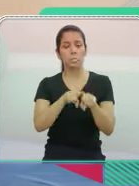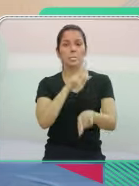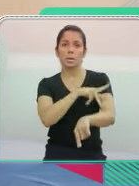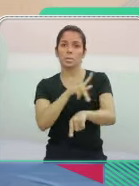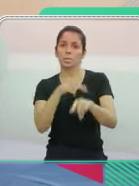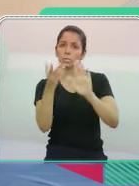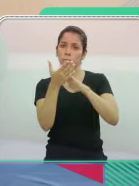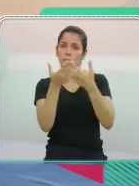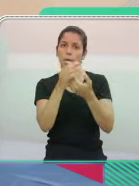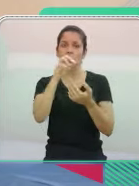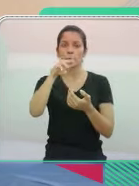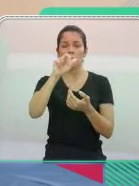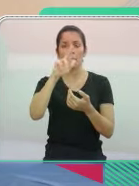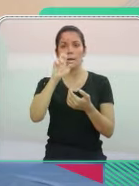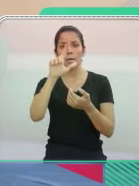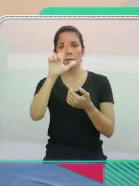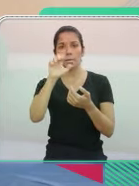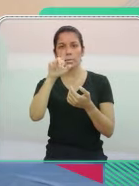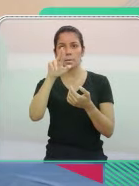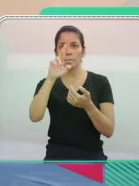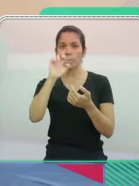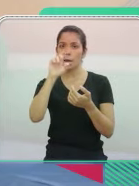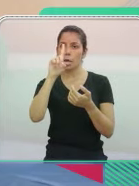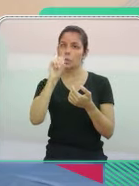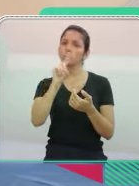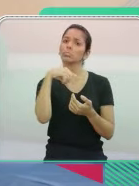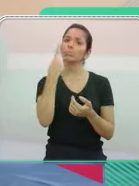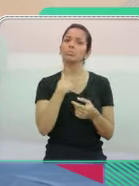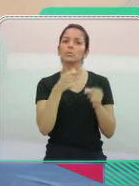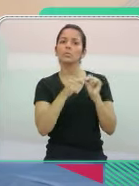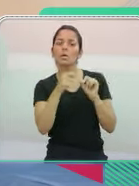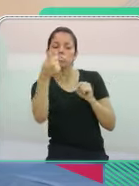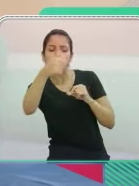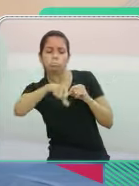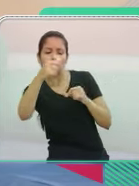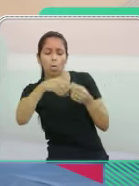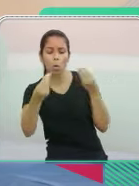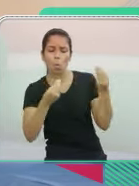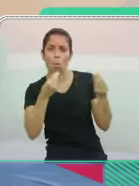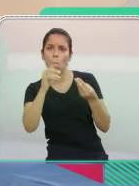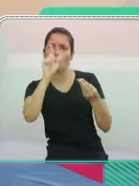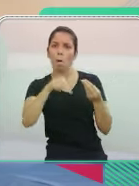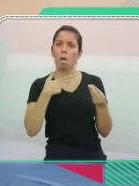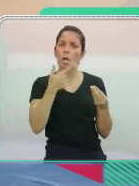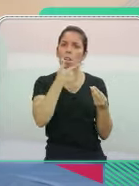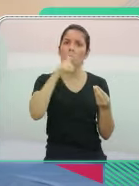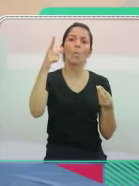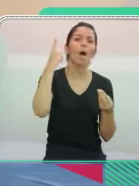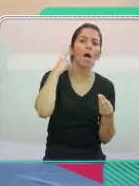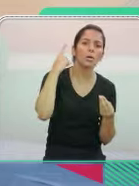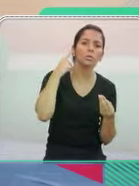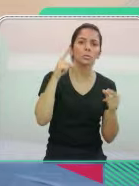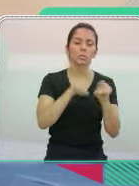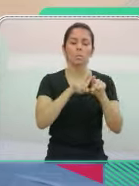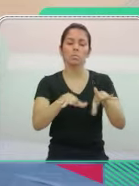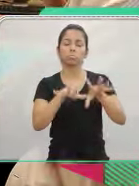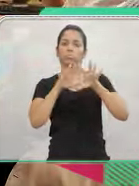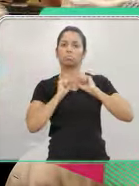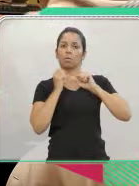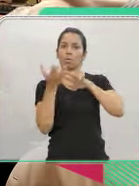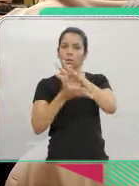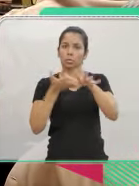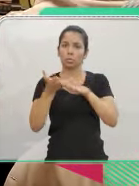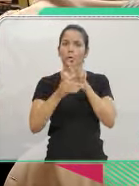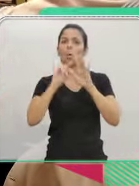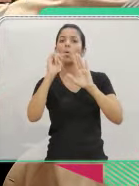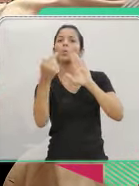intérprete, que é a Marlene Prado. A gente faz uma avaliação para saber da linguagem audição e da aquisição da língua de sinais.